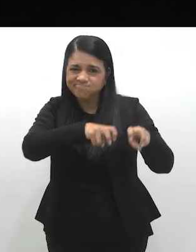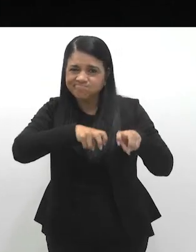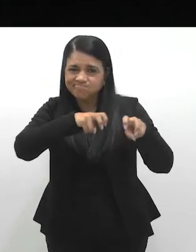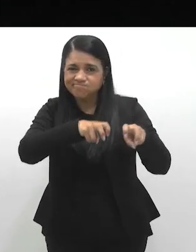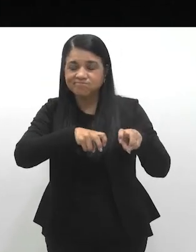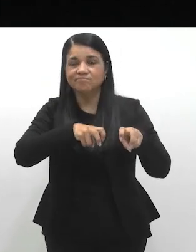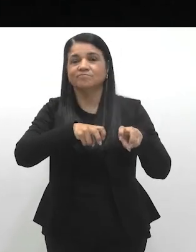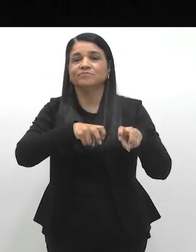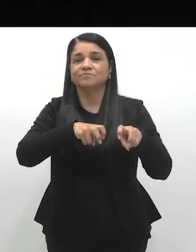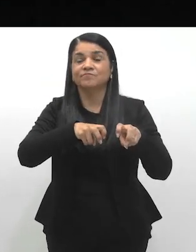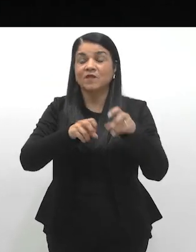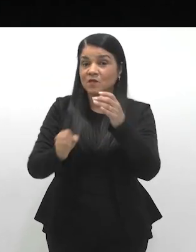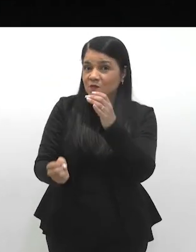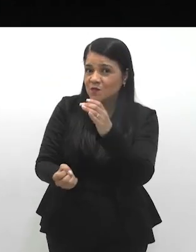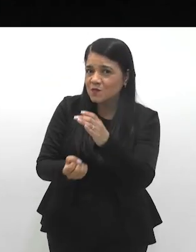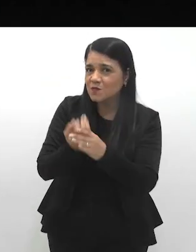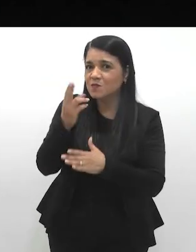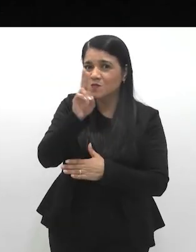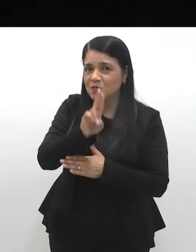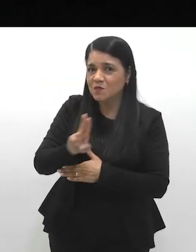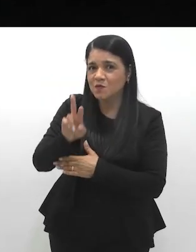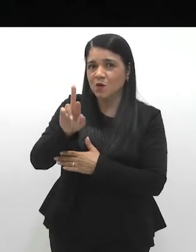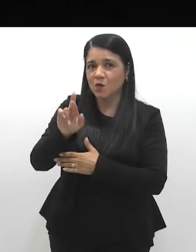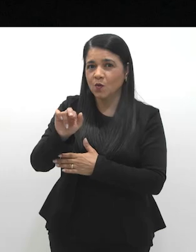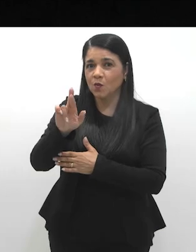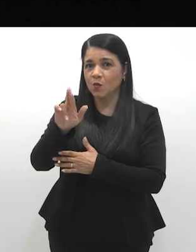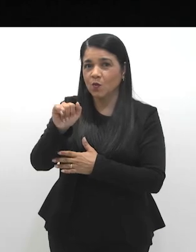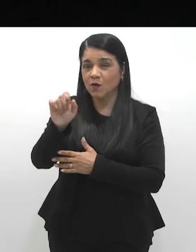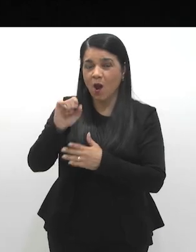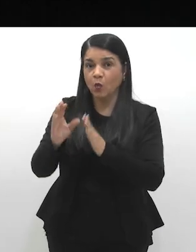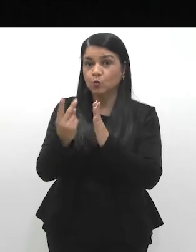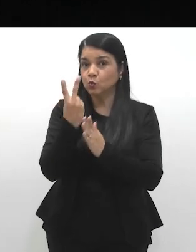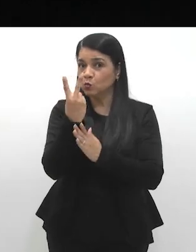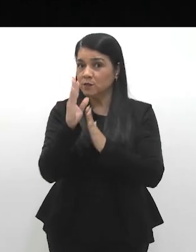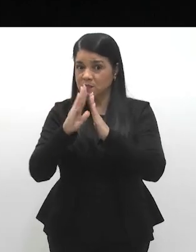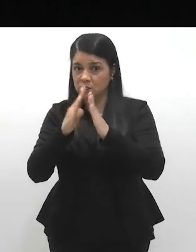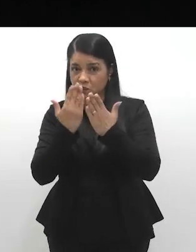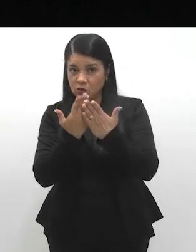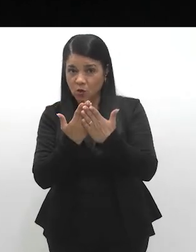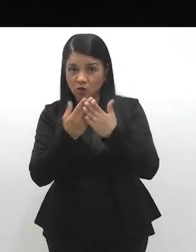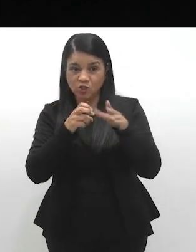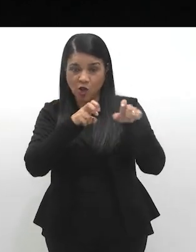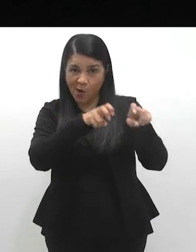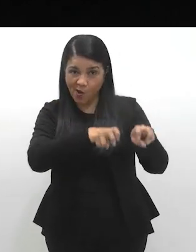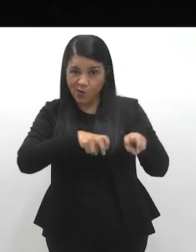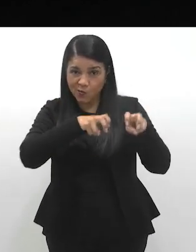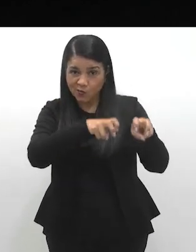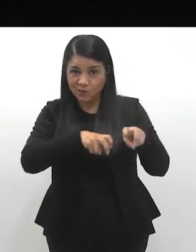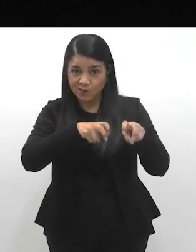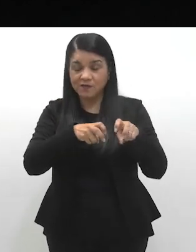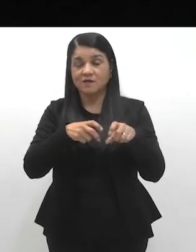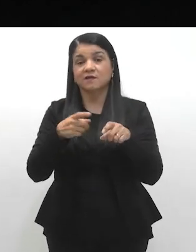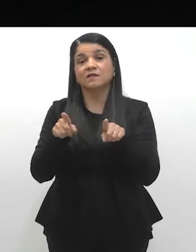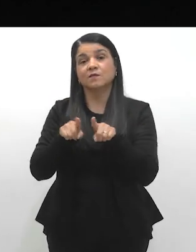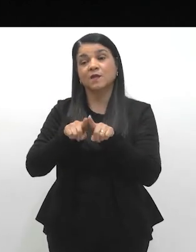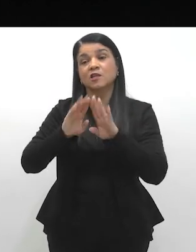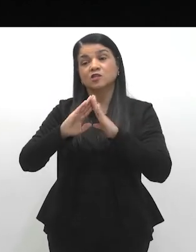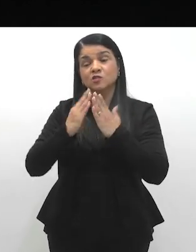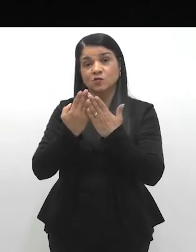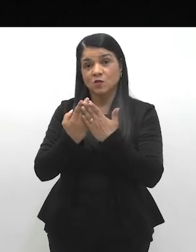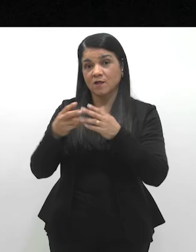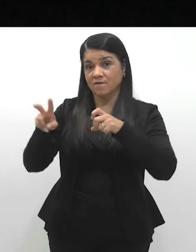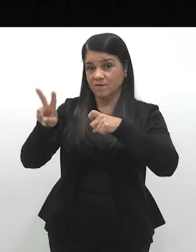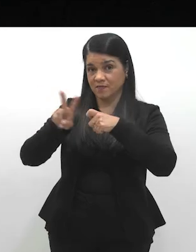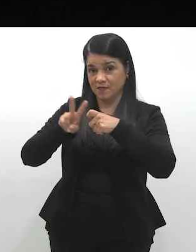desse país. A Rural ela surge a partir de 2 escolas, né? A Escola da Agronomia e a Escola de Veterinária,